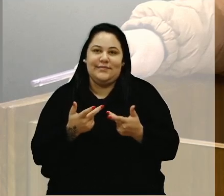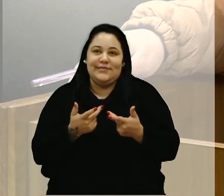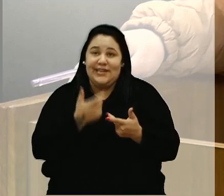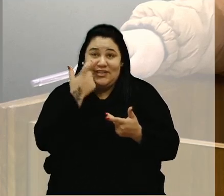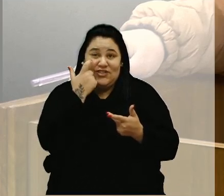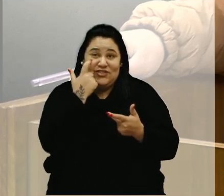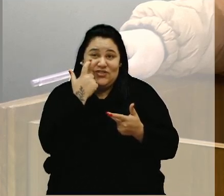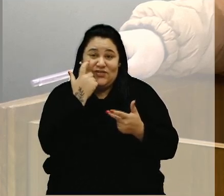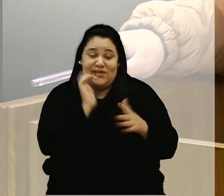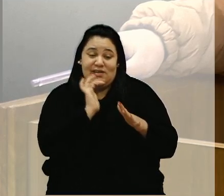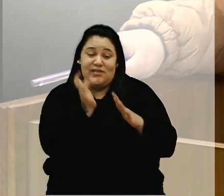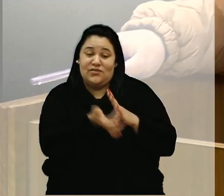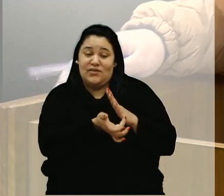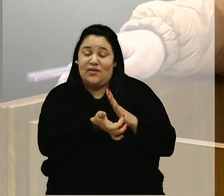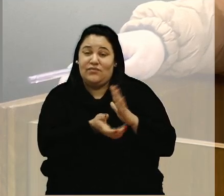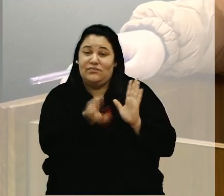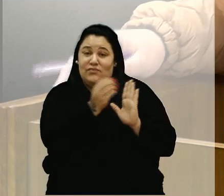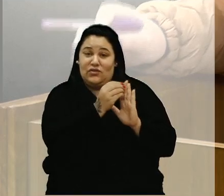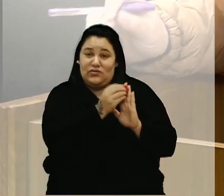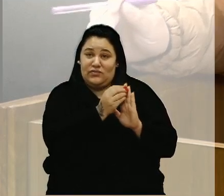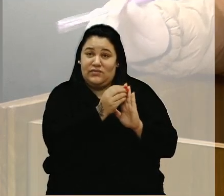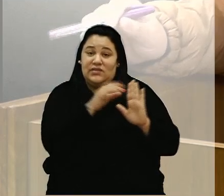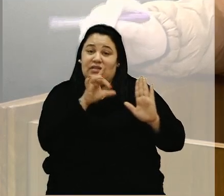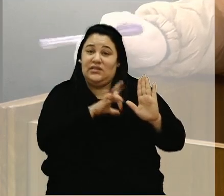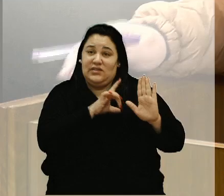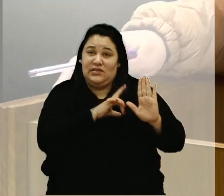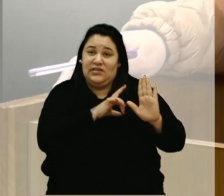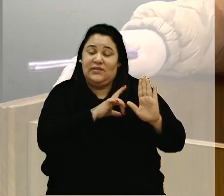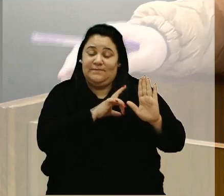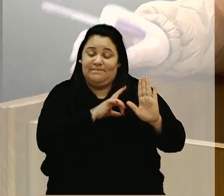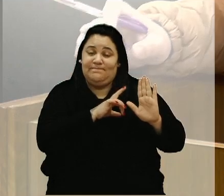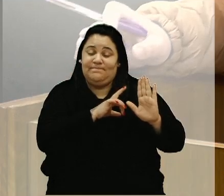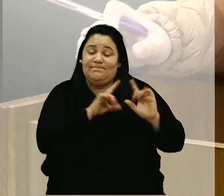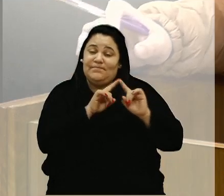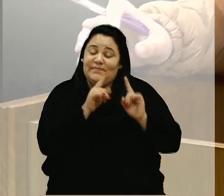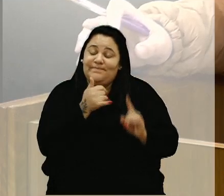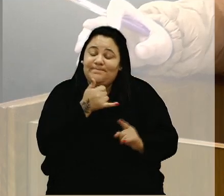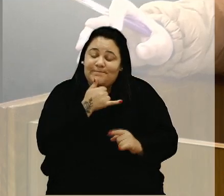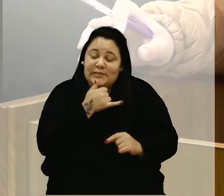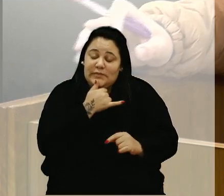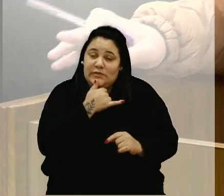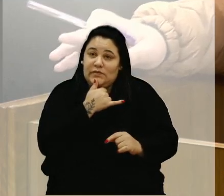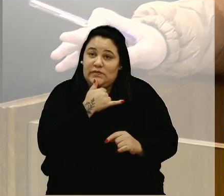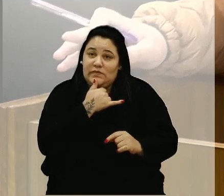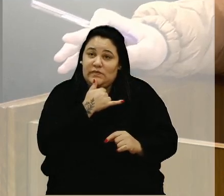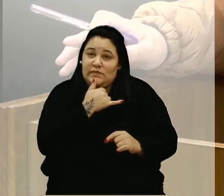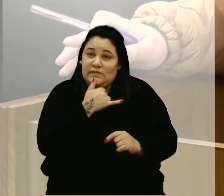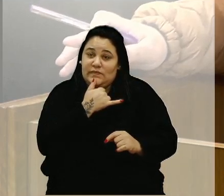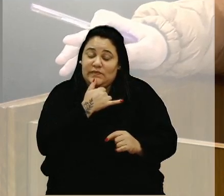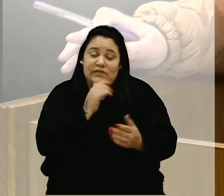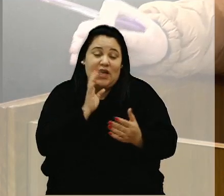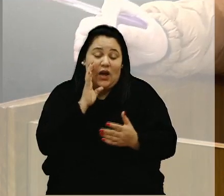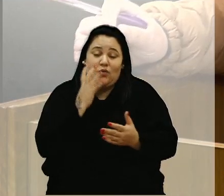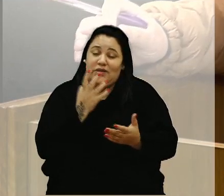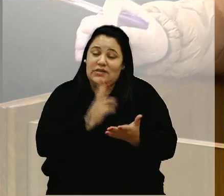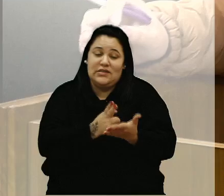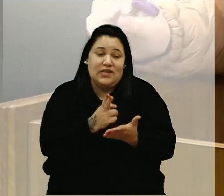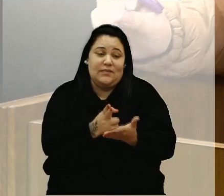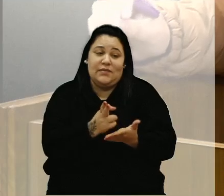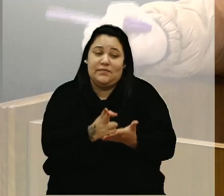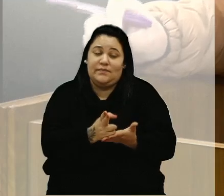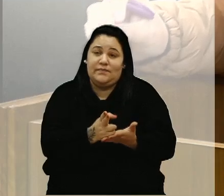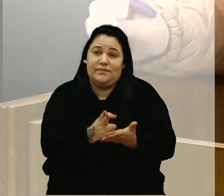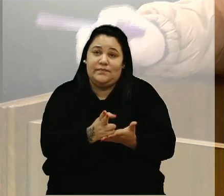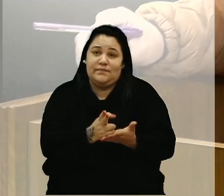redes sociais, e existem os dois lados, mas infelizmente, pessoal, isso é seguido.